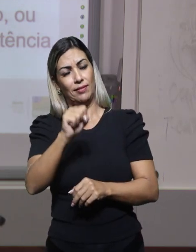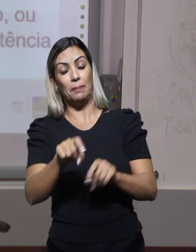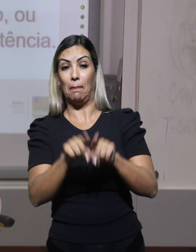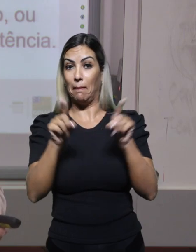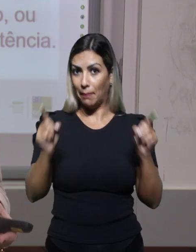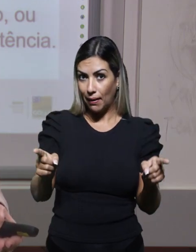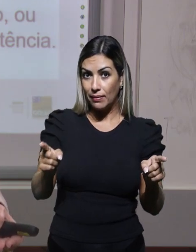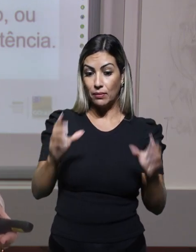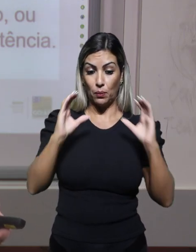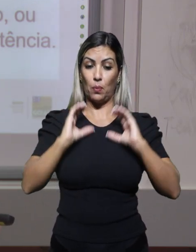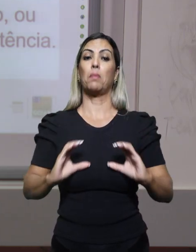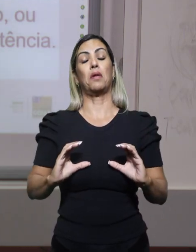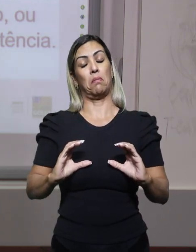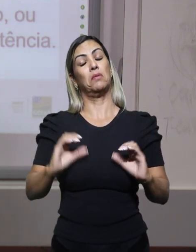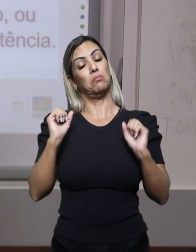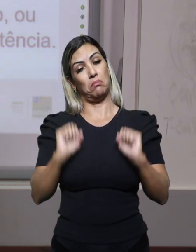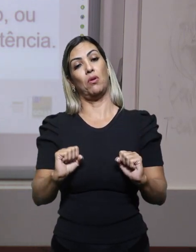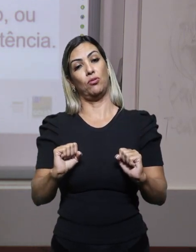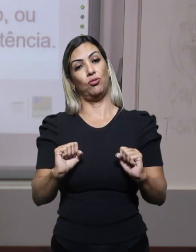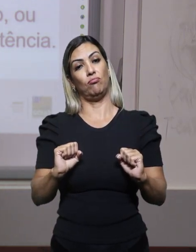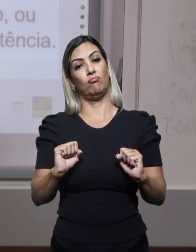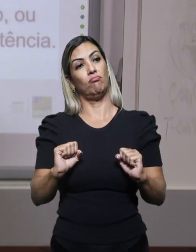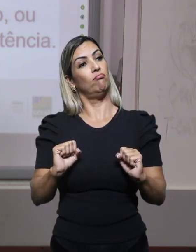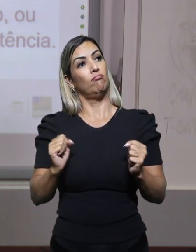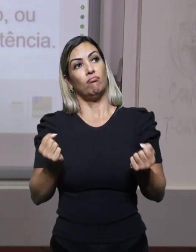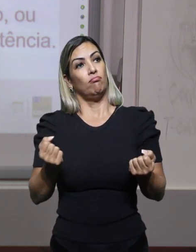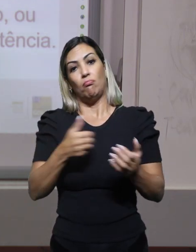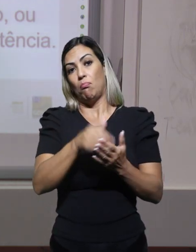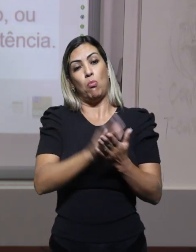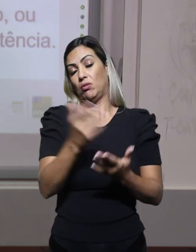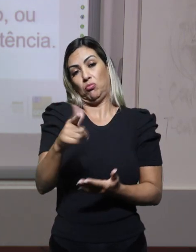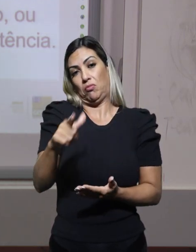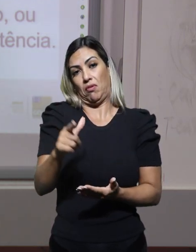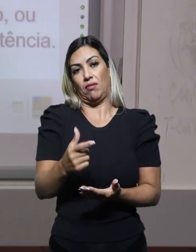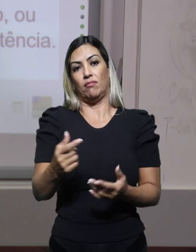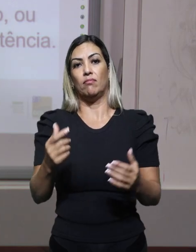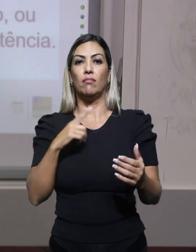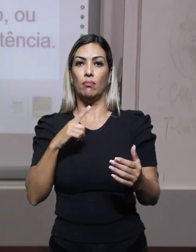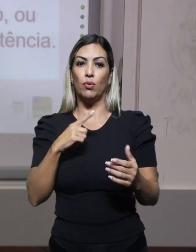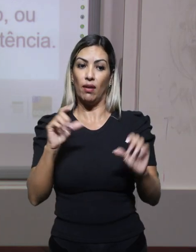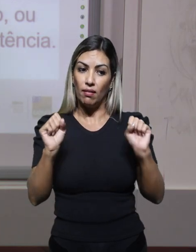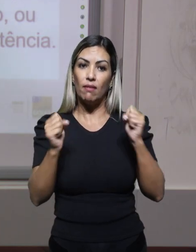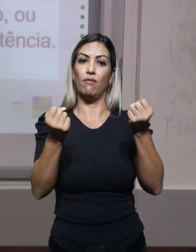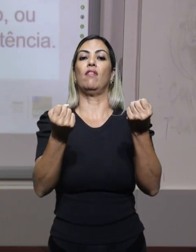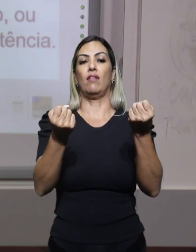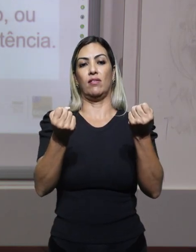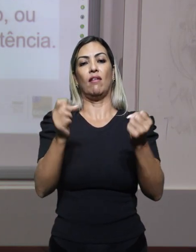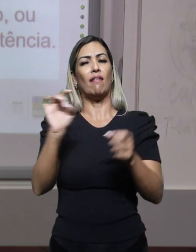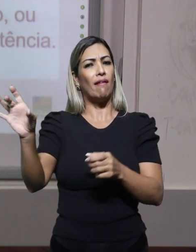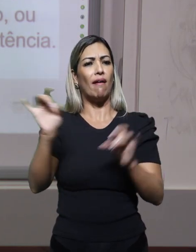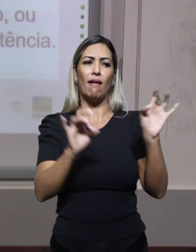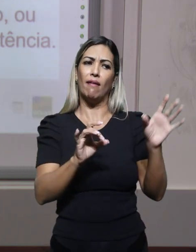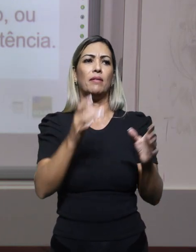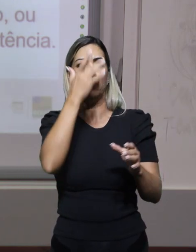Juridicamente sim, mas é uma conduta que pode ficar sem punição, de acordo com a defesa do que